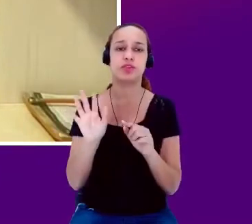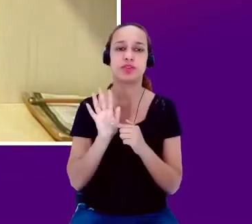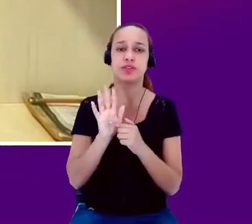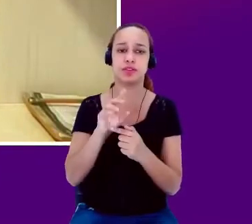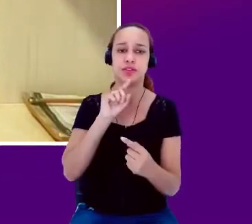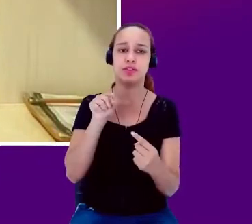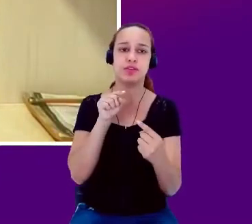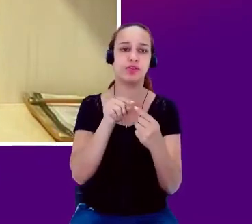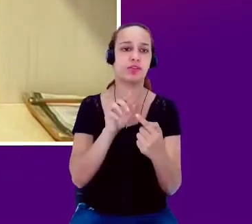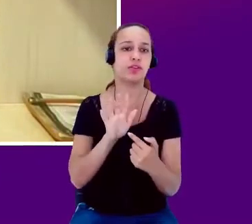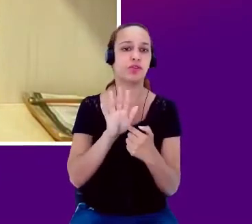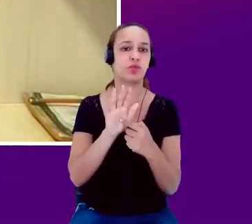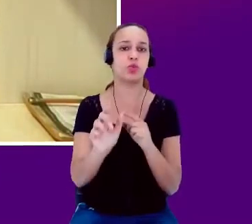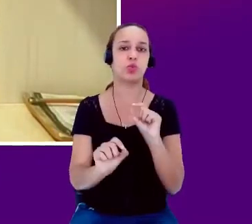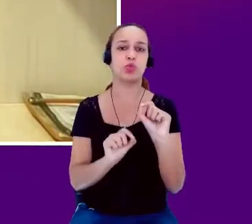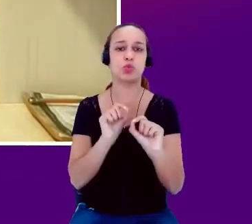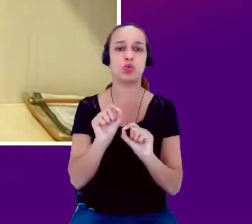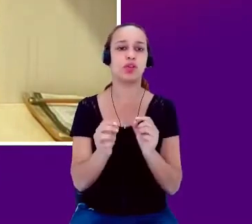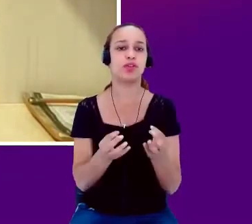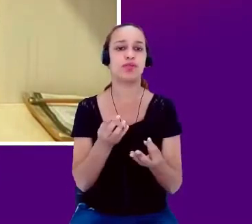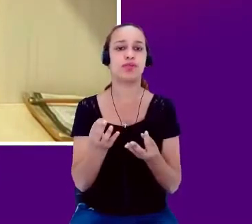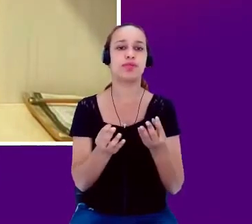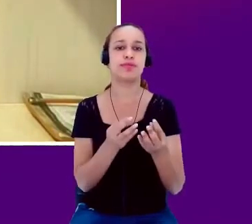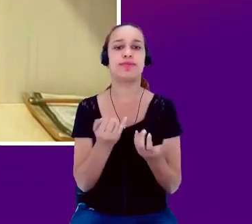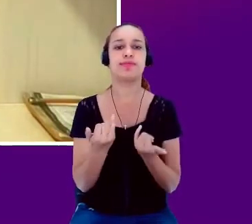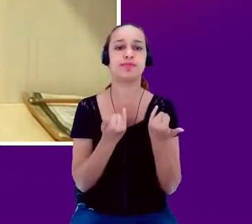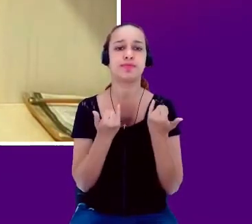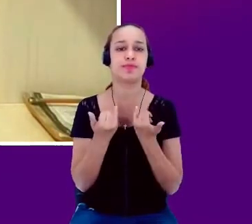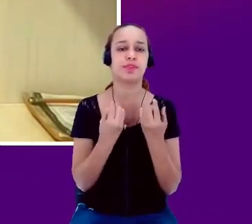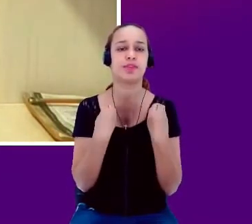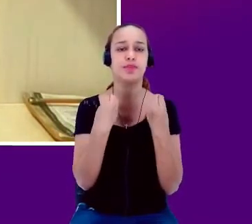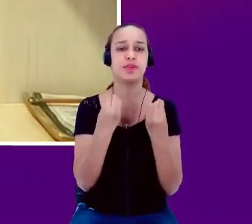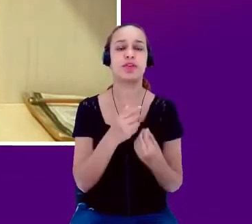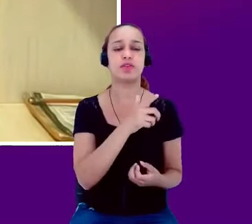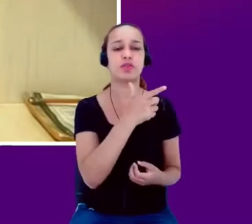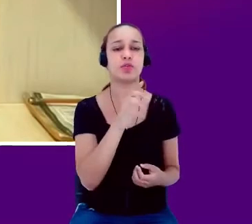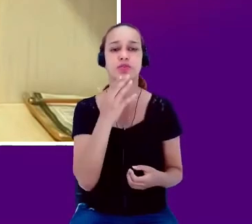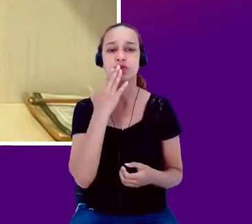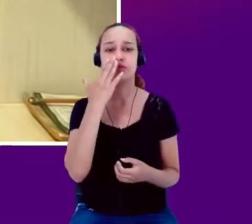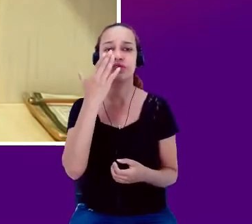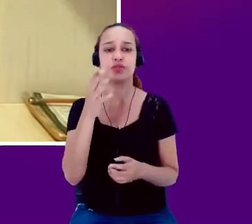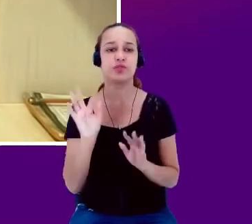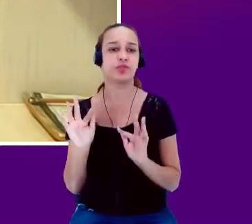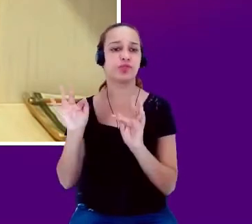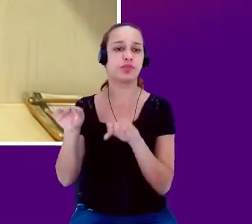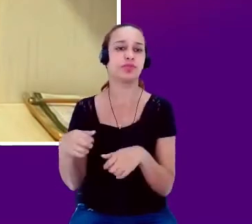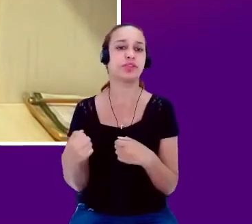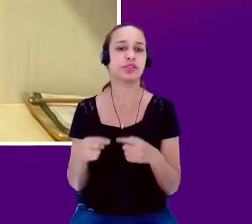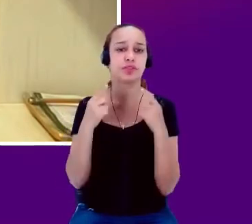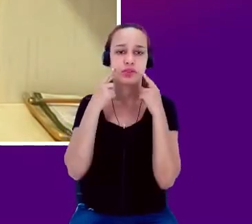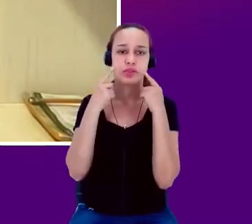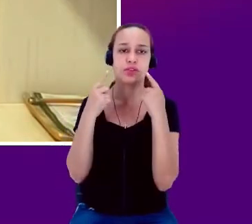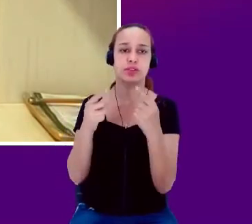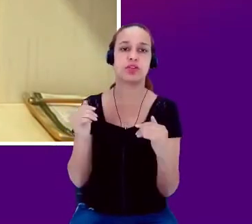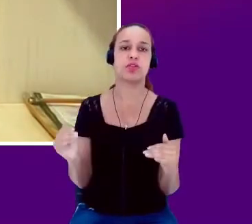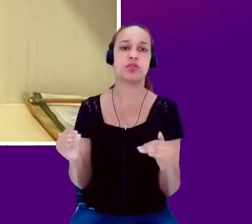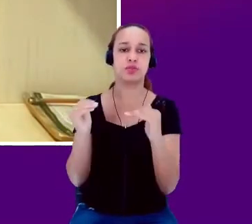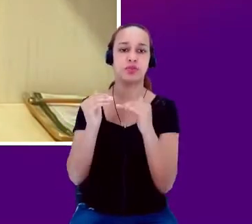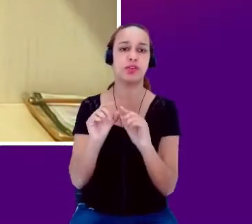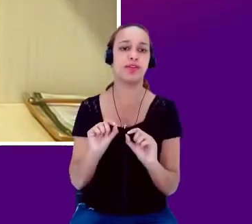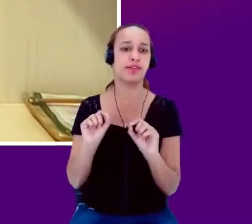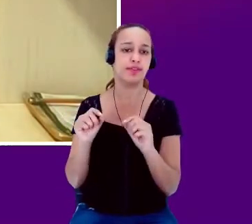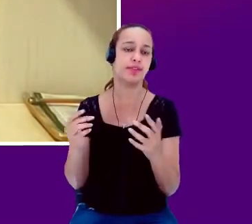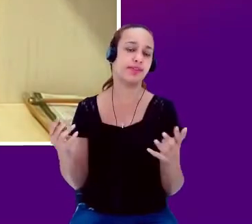que menciona que o tratamento de dados para outras finalidades deve observar o requisito da compatibilidade de finalidades,